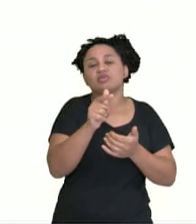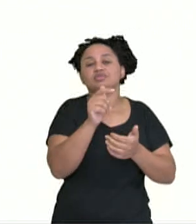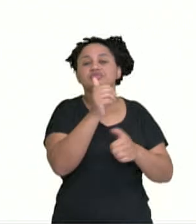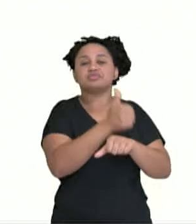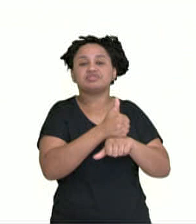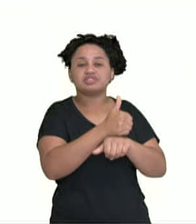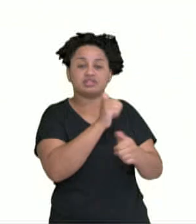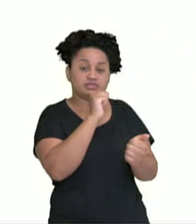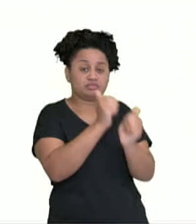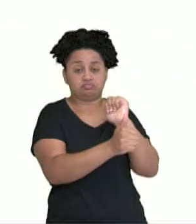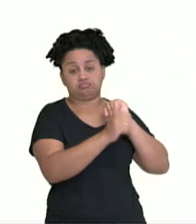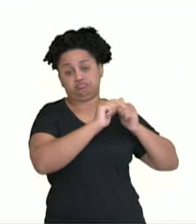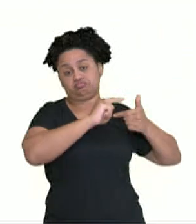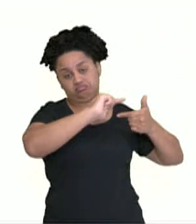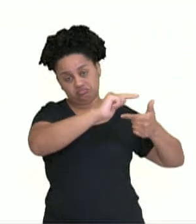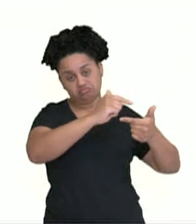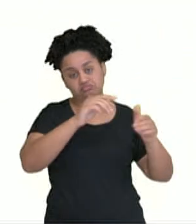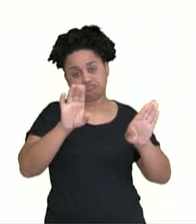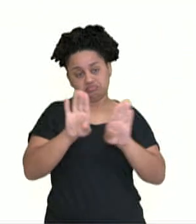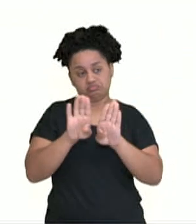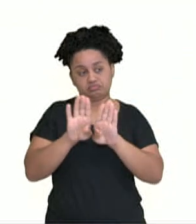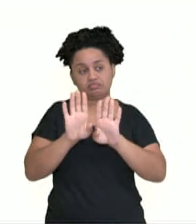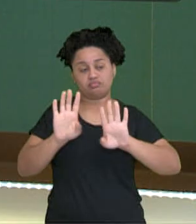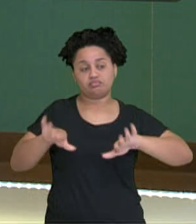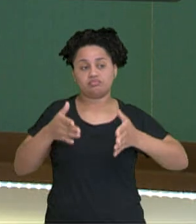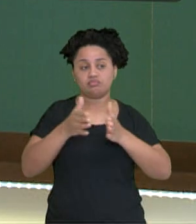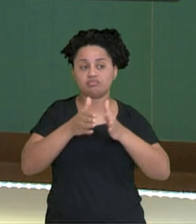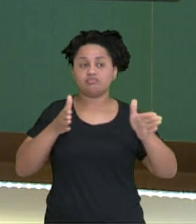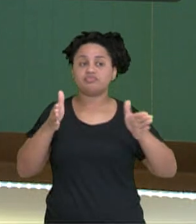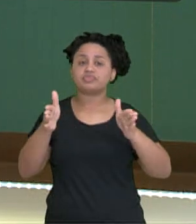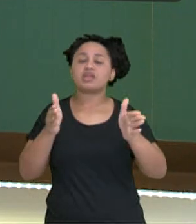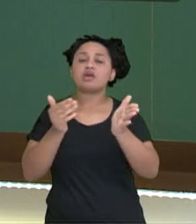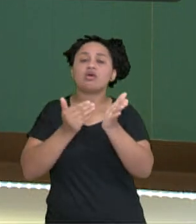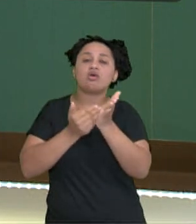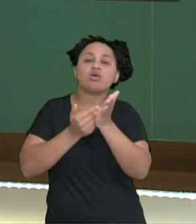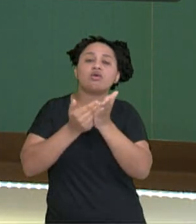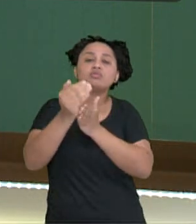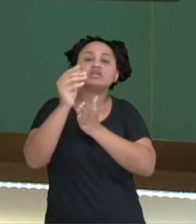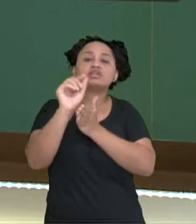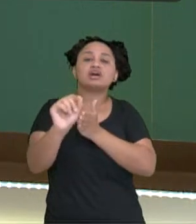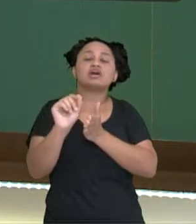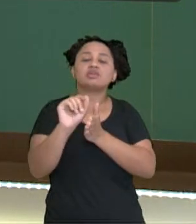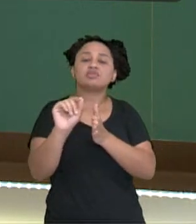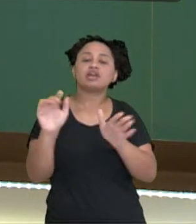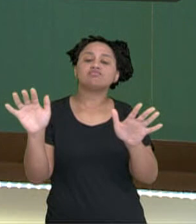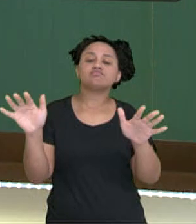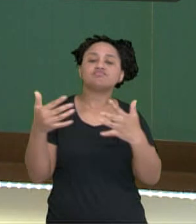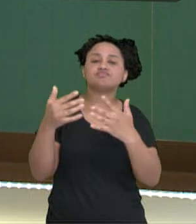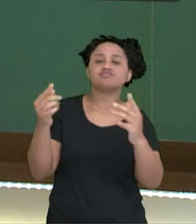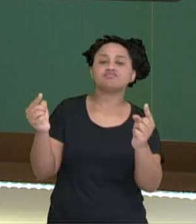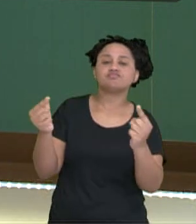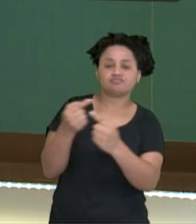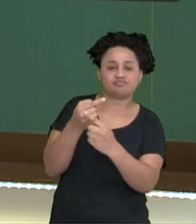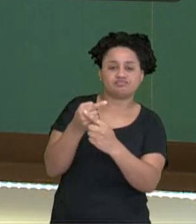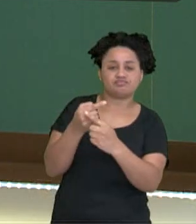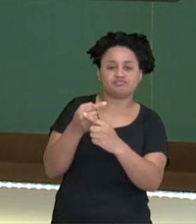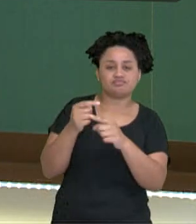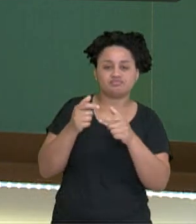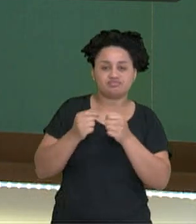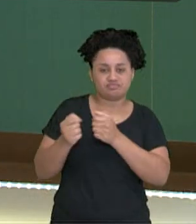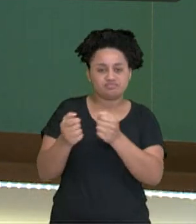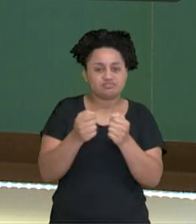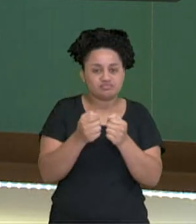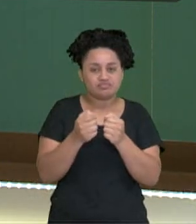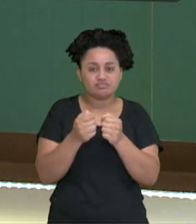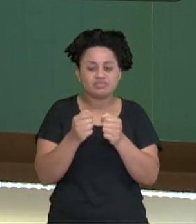outros esportes, tá? E nessa época começaram a surgir as ligas online. Como a internet